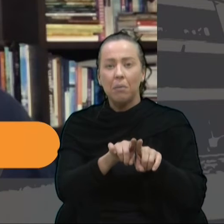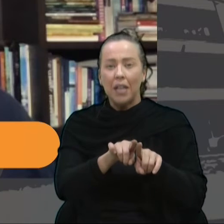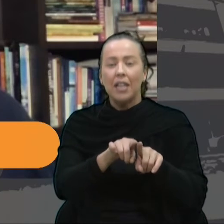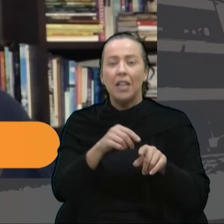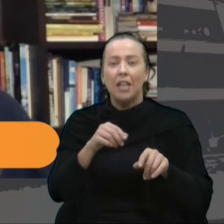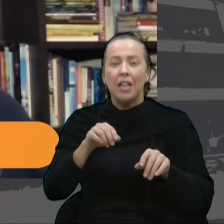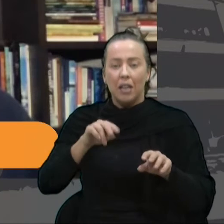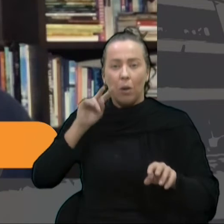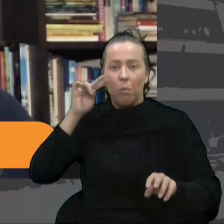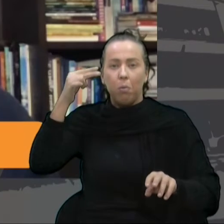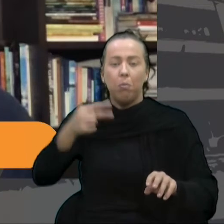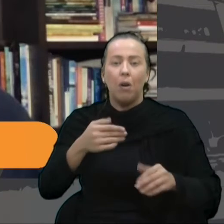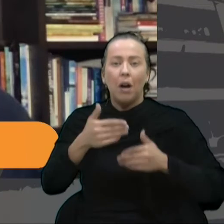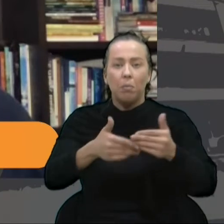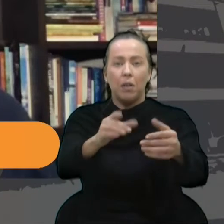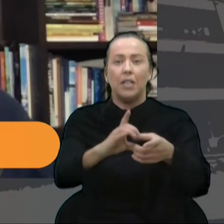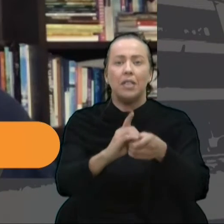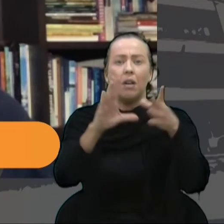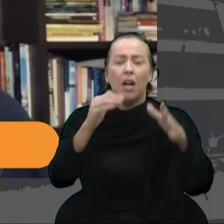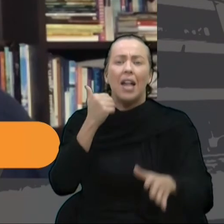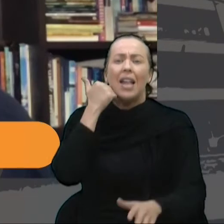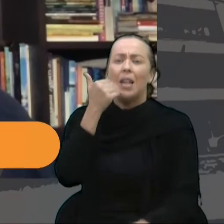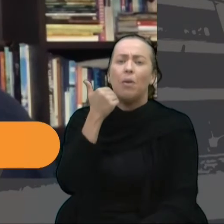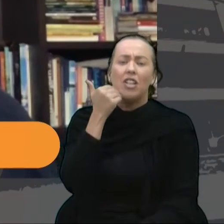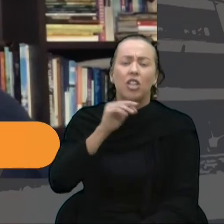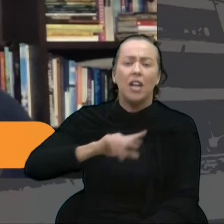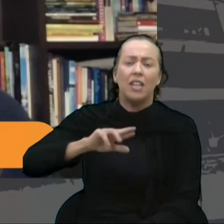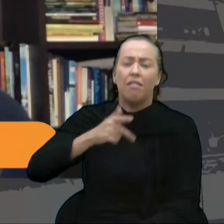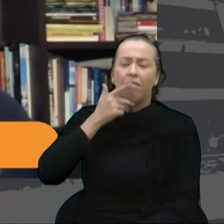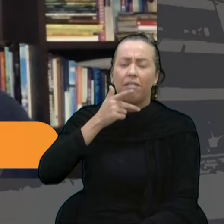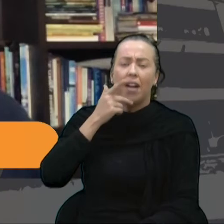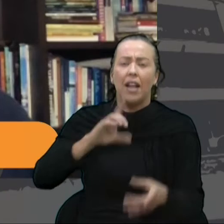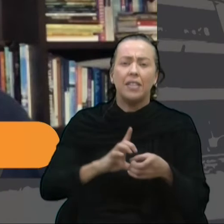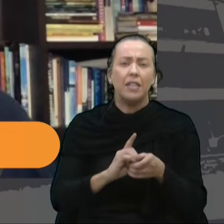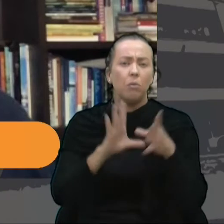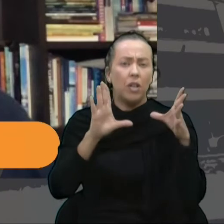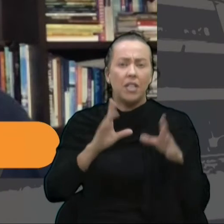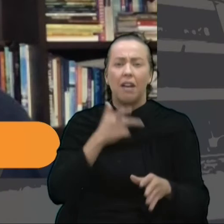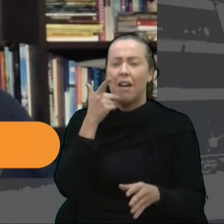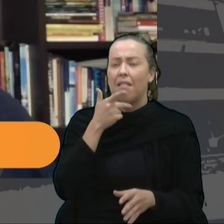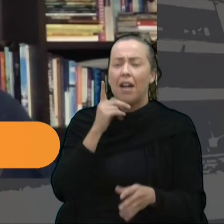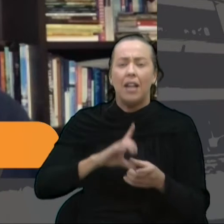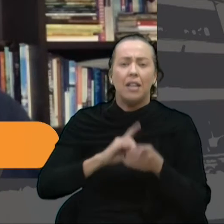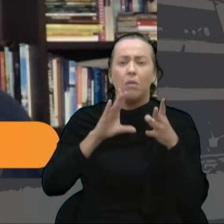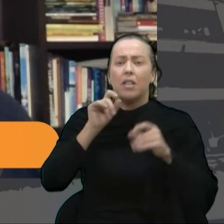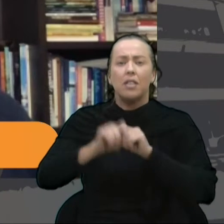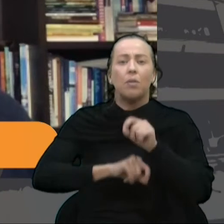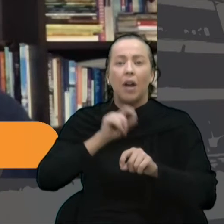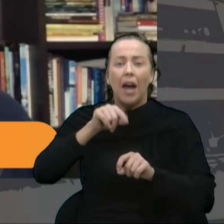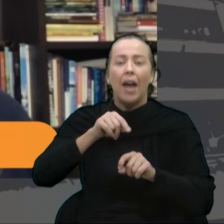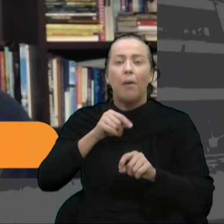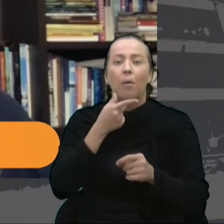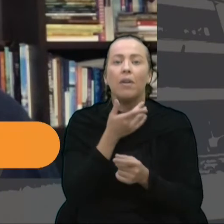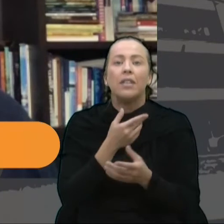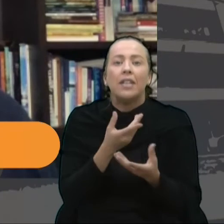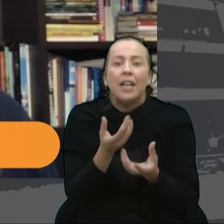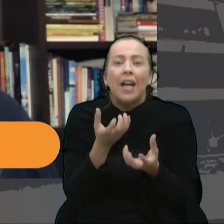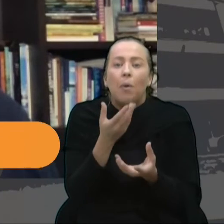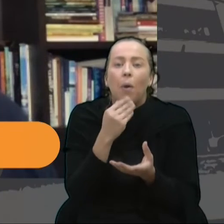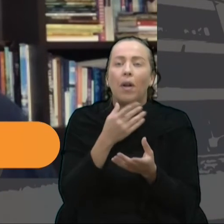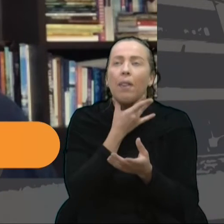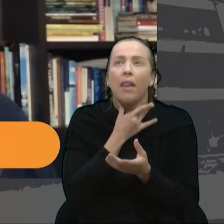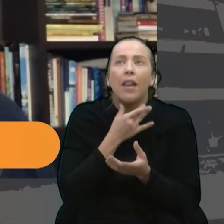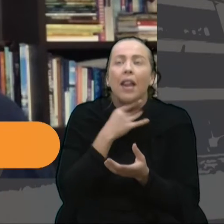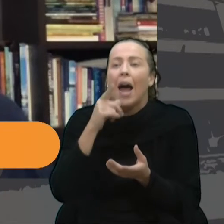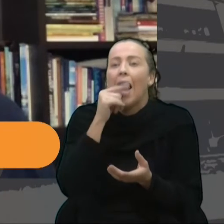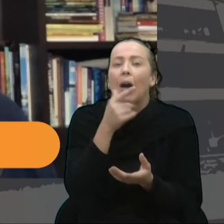consequente democracia. Não adianta ficar falando em democracia. Quando a gente fala muito de democracia, é como o sedento que fala muito de água, é porque